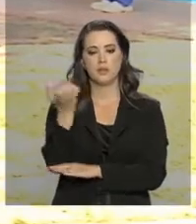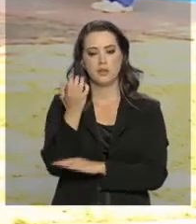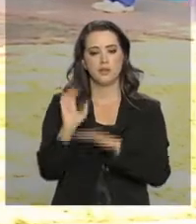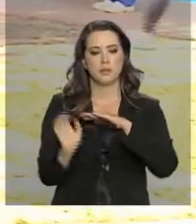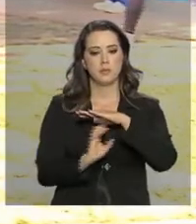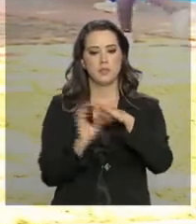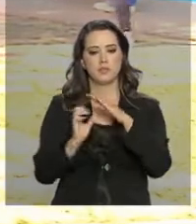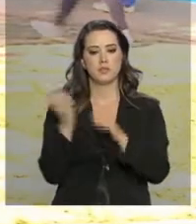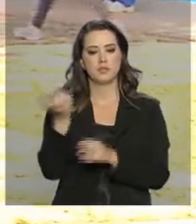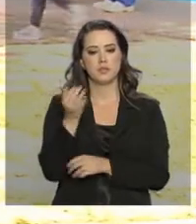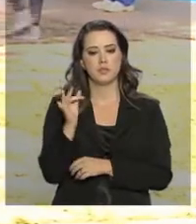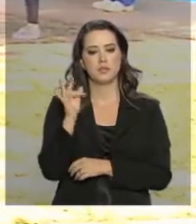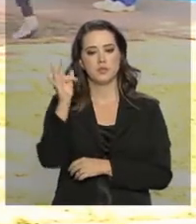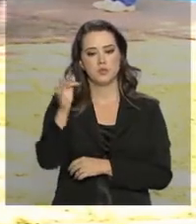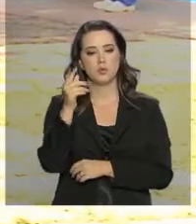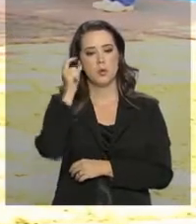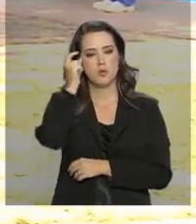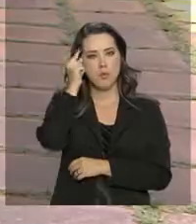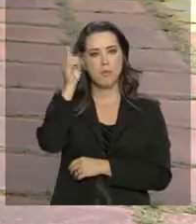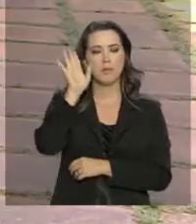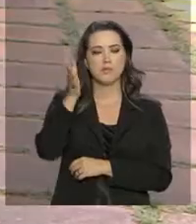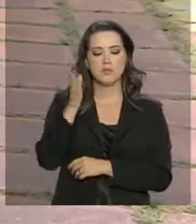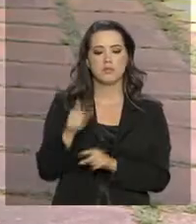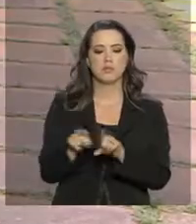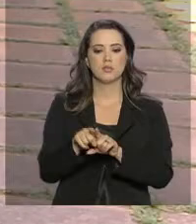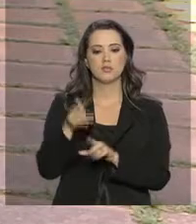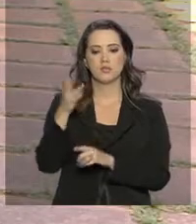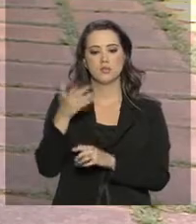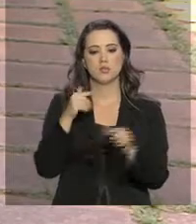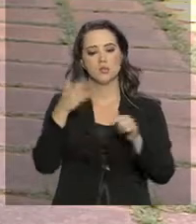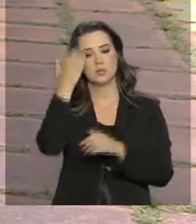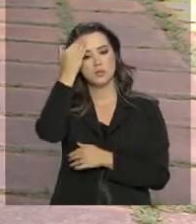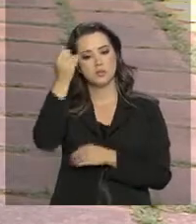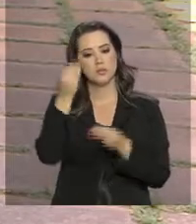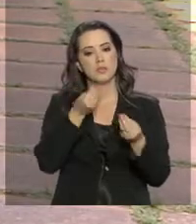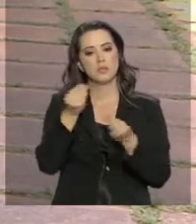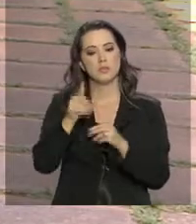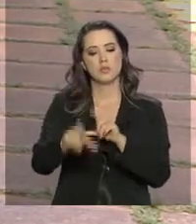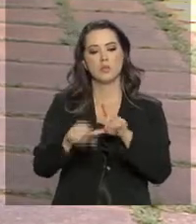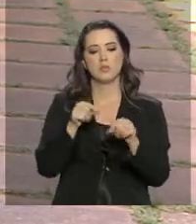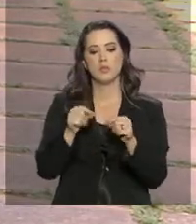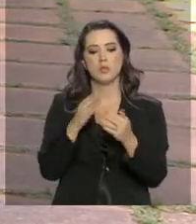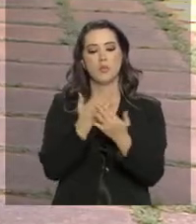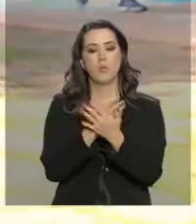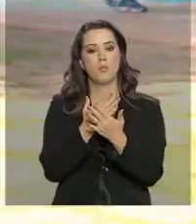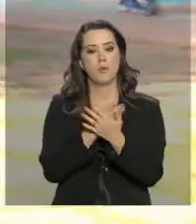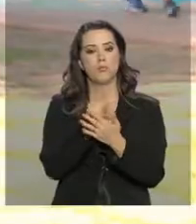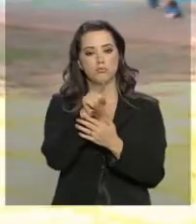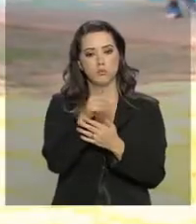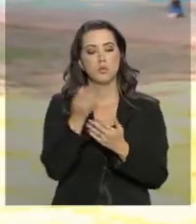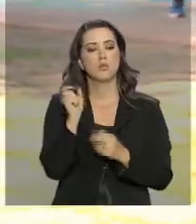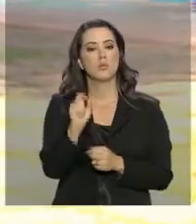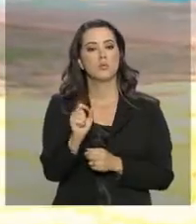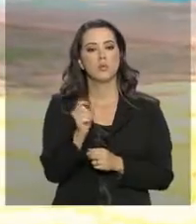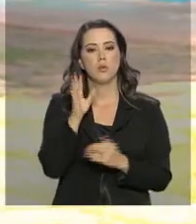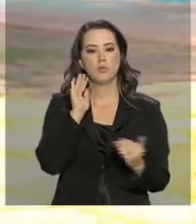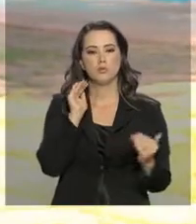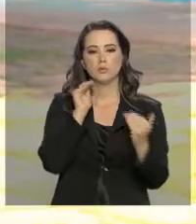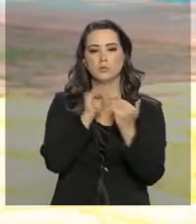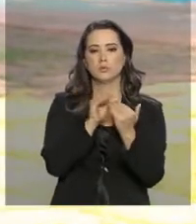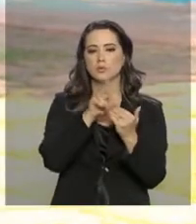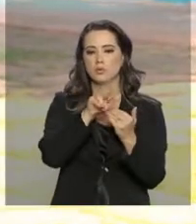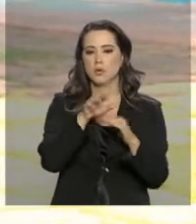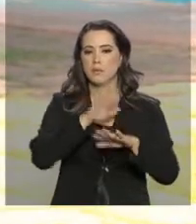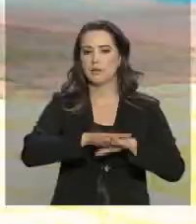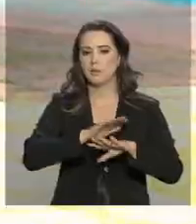idéias de futuros negócios para ter sucesso na empreitada escolheu como estudantes a dar um foco maior em disciplinas